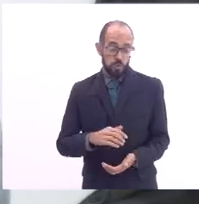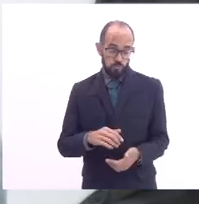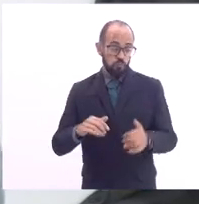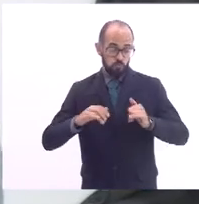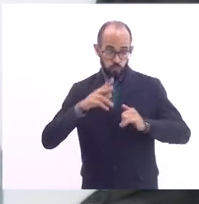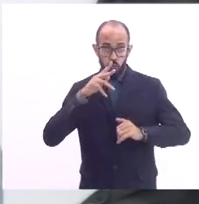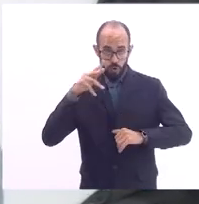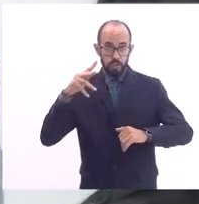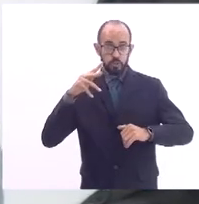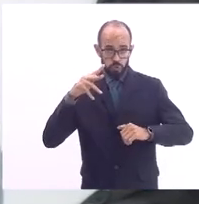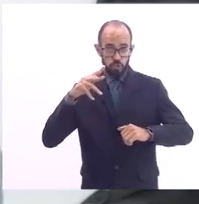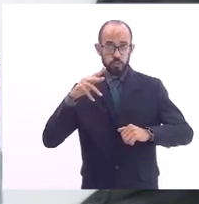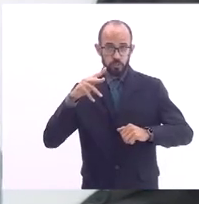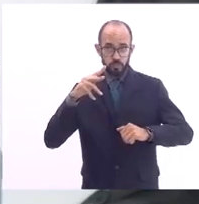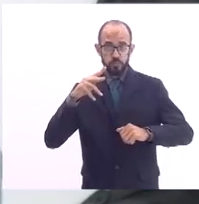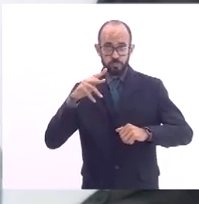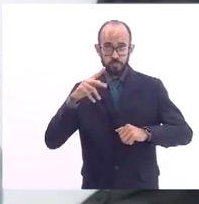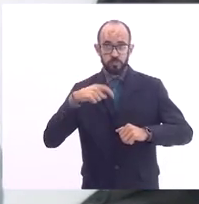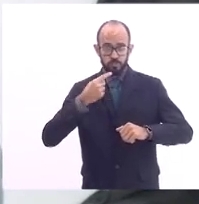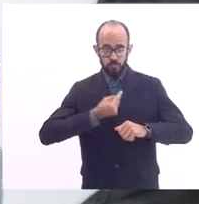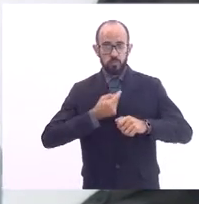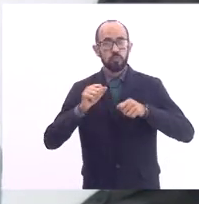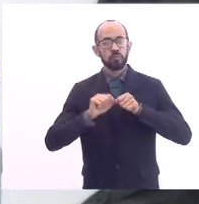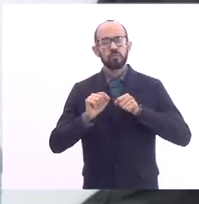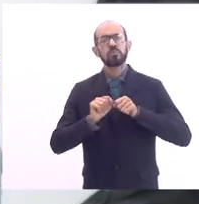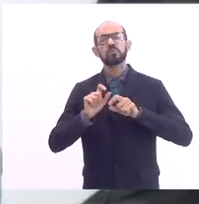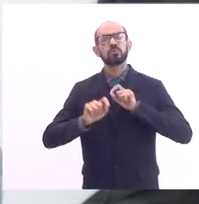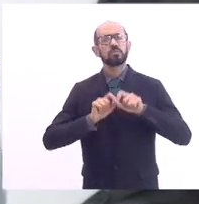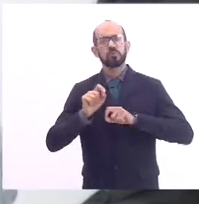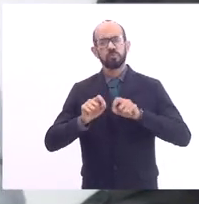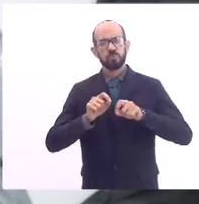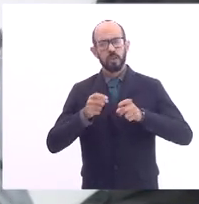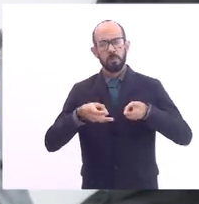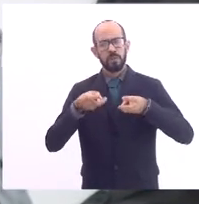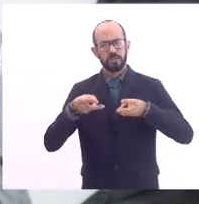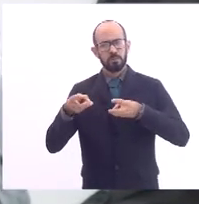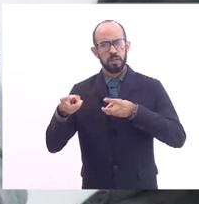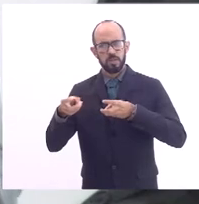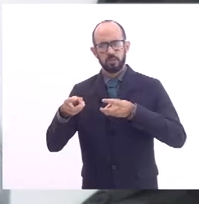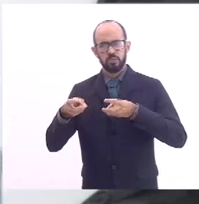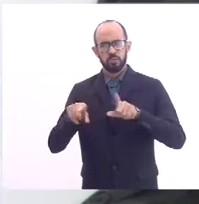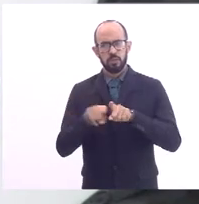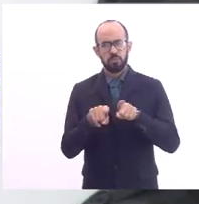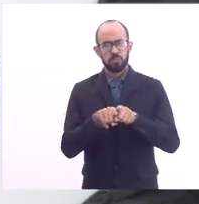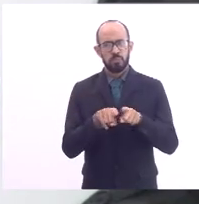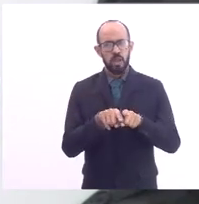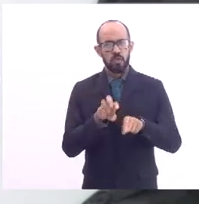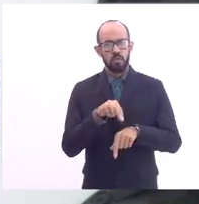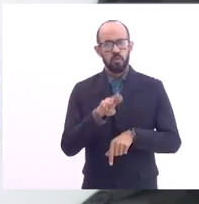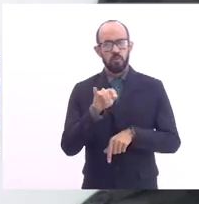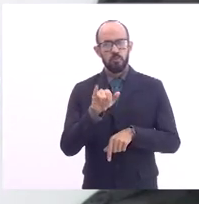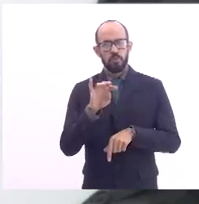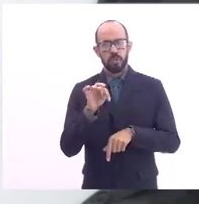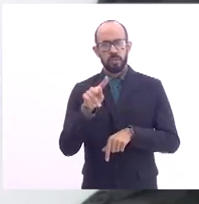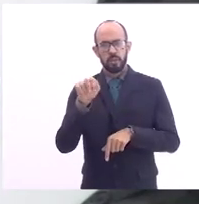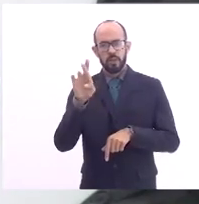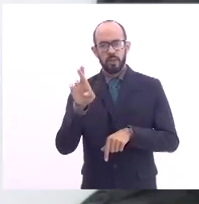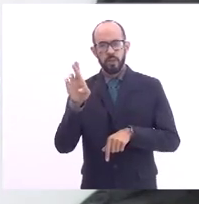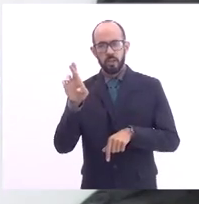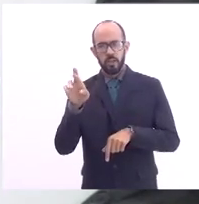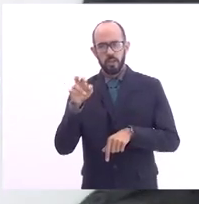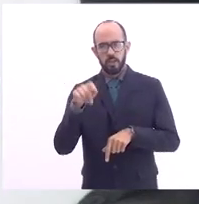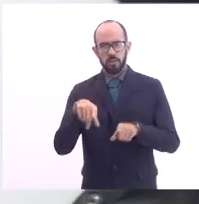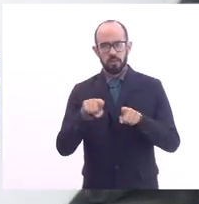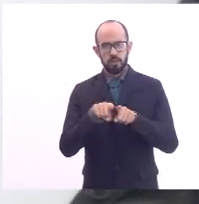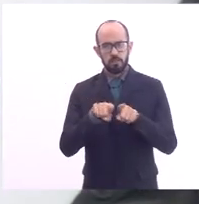Nós fizemos o seguinte, aqui, ouvindo bem as críticas do Victor e de outros, o